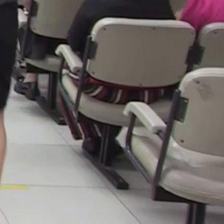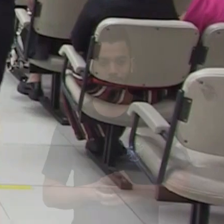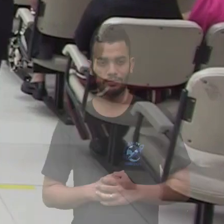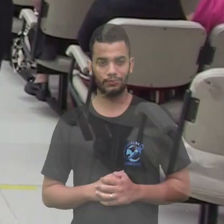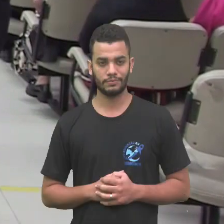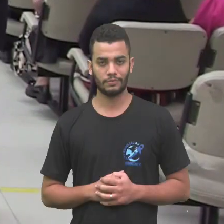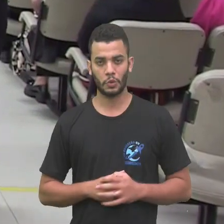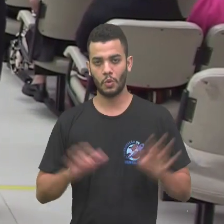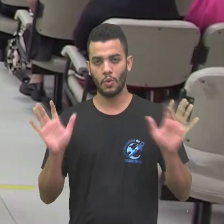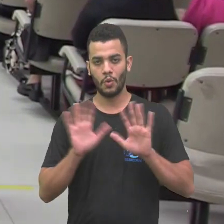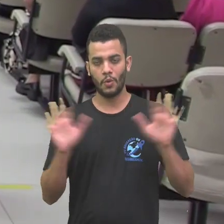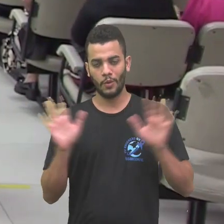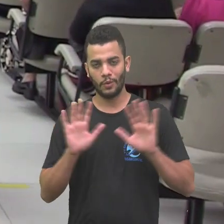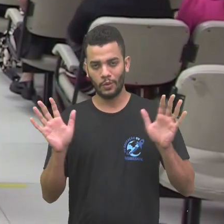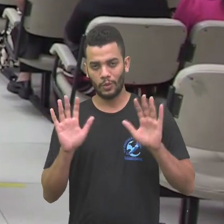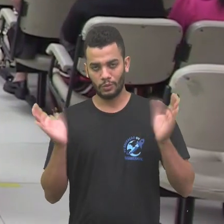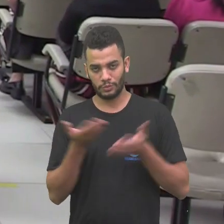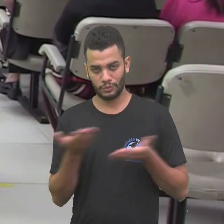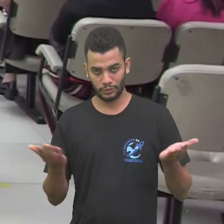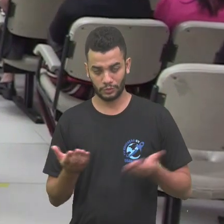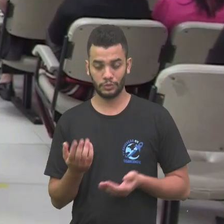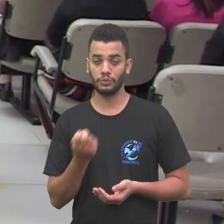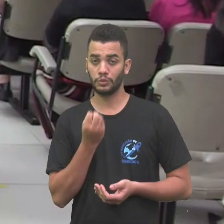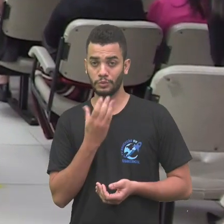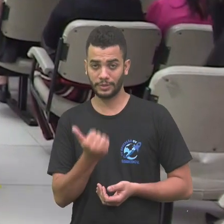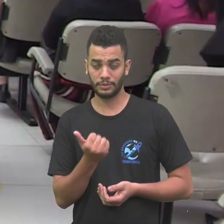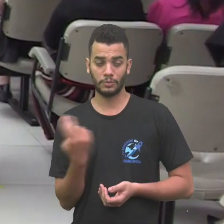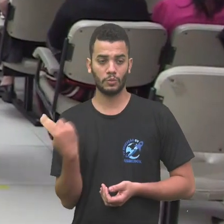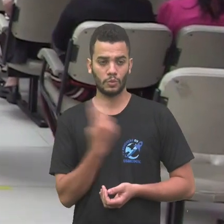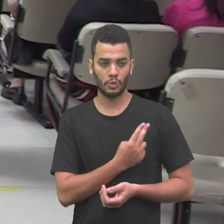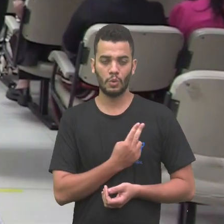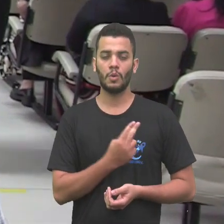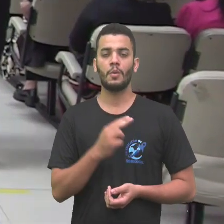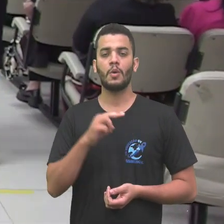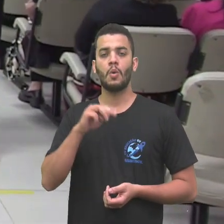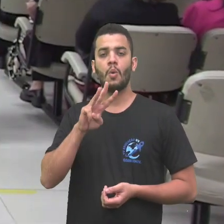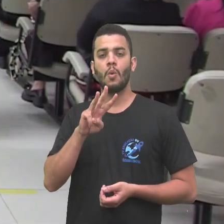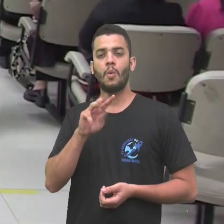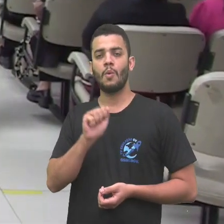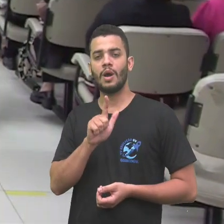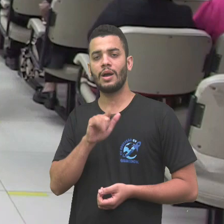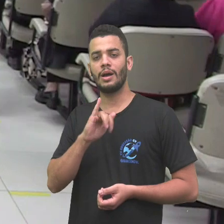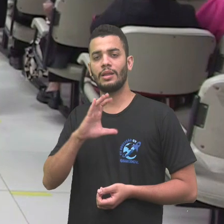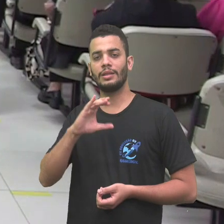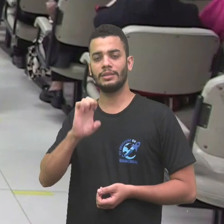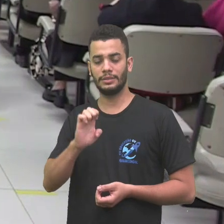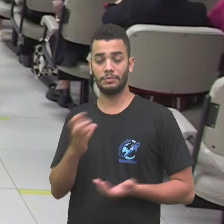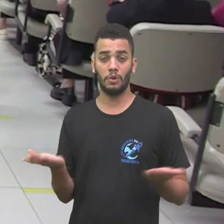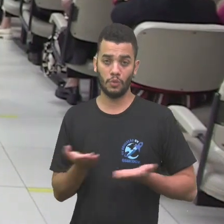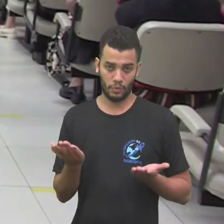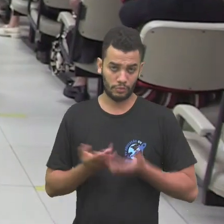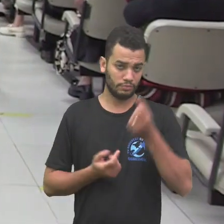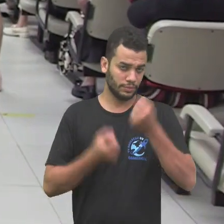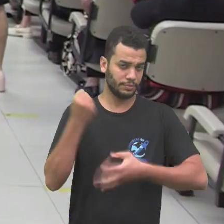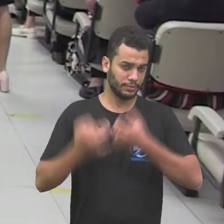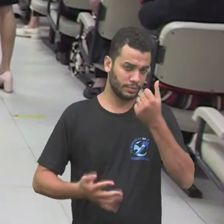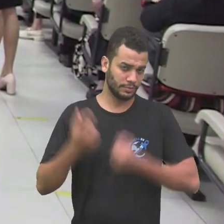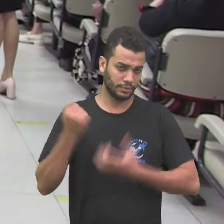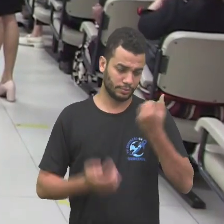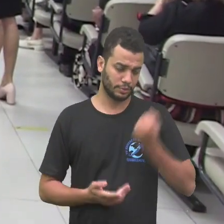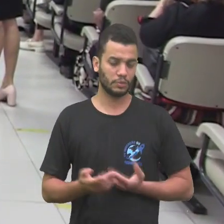Sou o Alice, diretor de ensino da Ismed, e estamos aqui hoje para falar do nosso projeto, né,